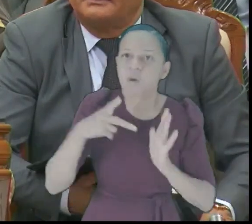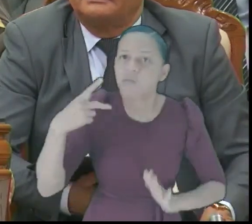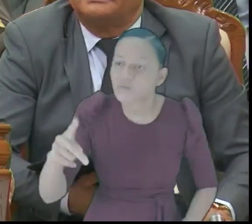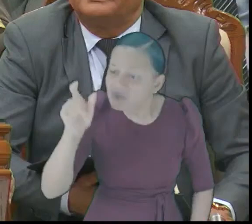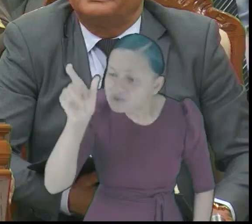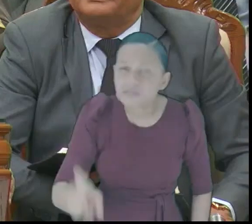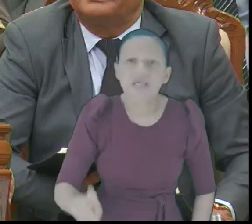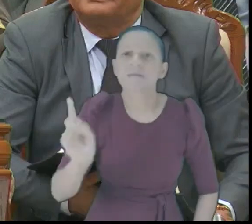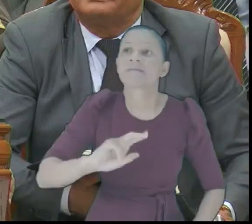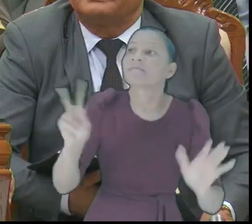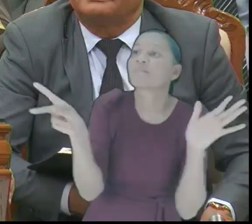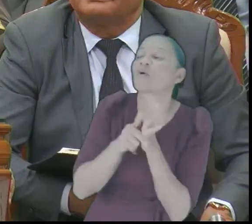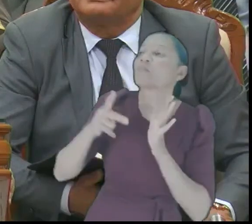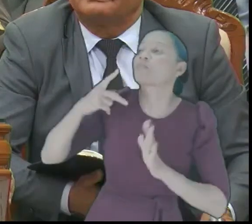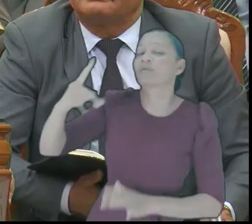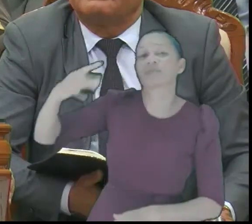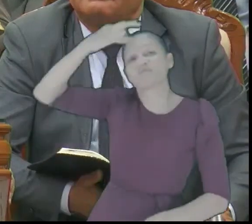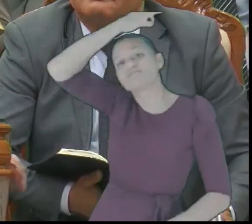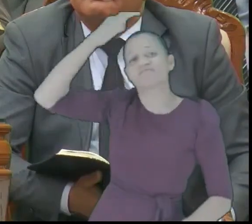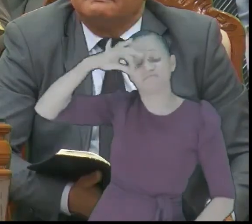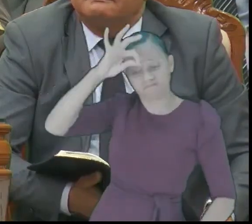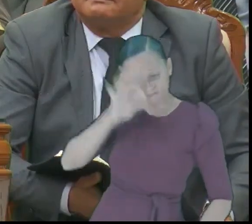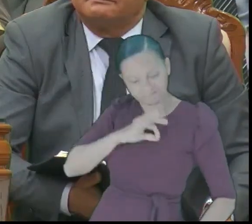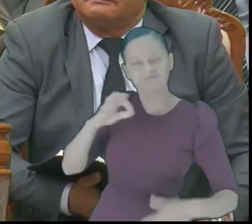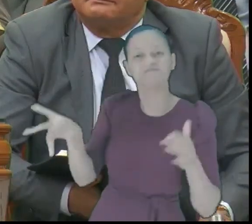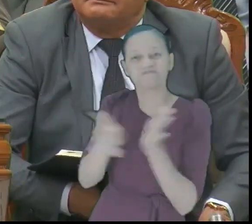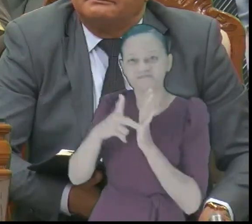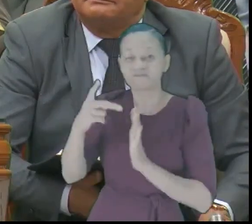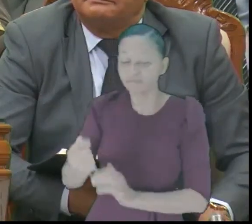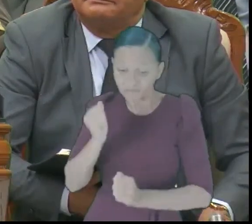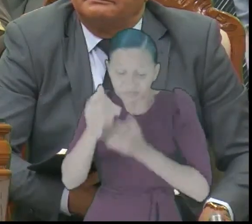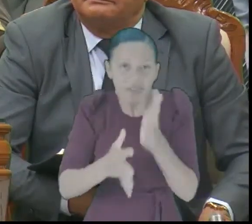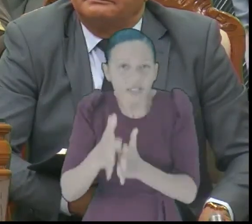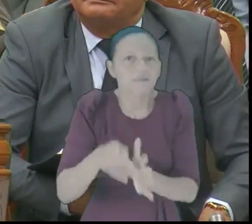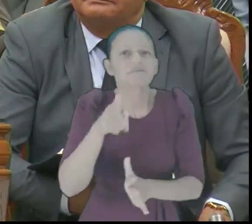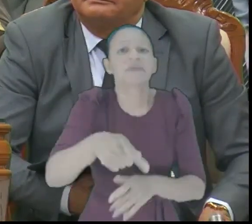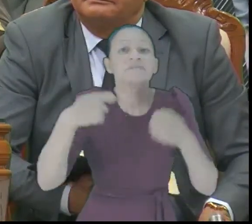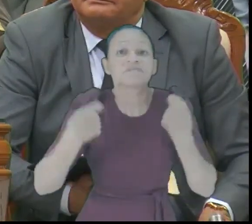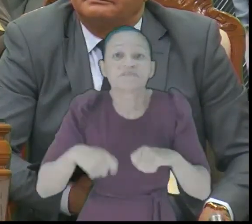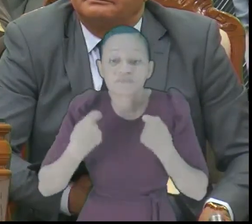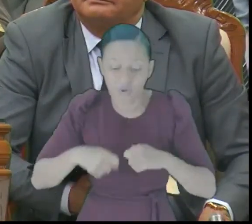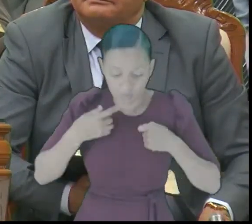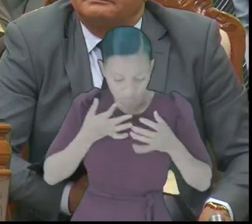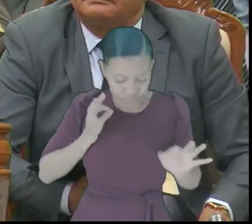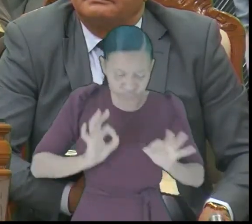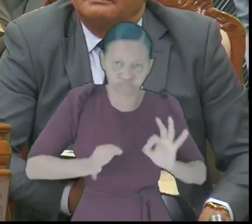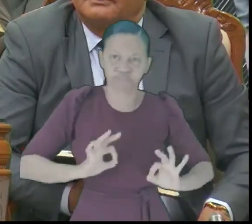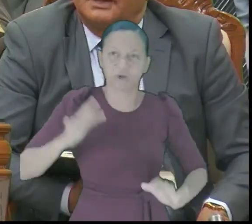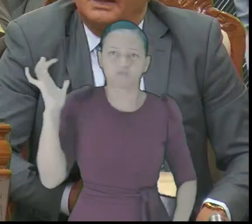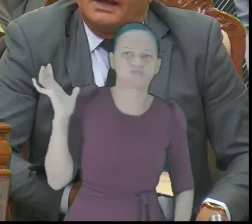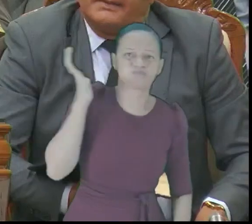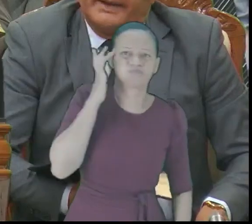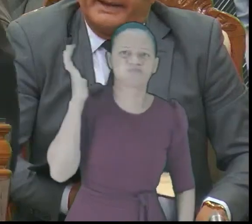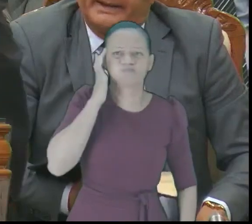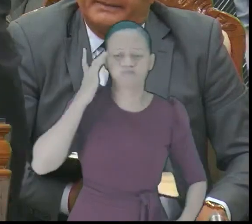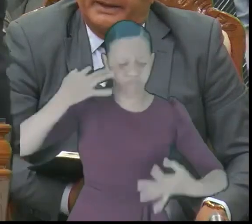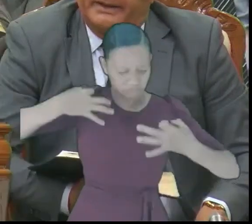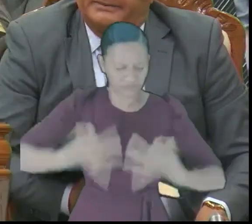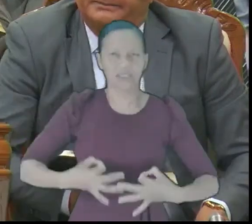Esse corpo pertence ao Espírito Santo. E o Espírito Santo disse que você tem que andar bem vestido e bem